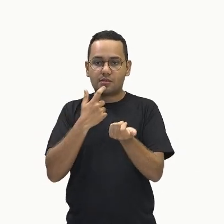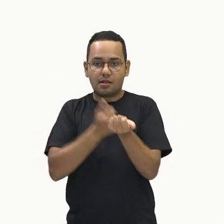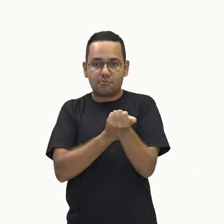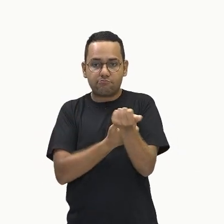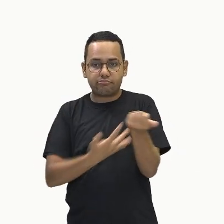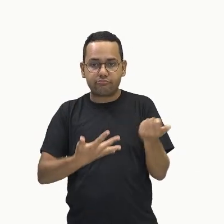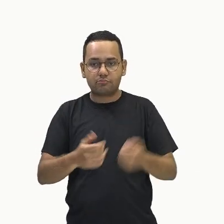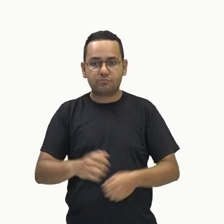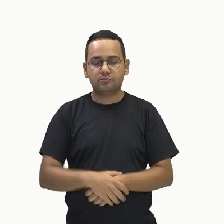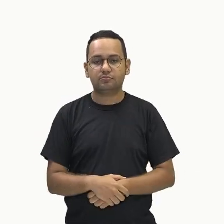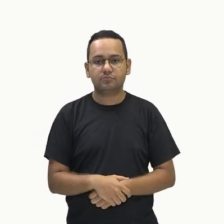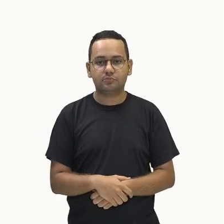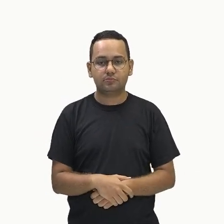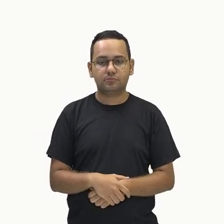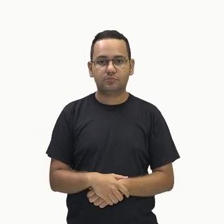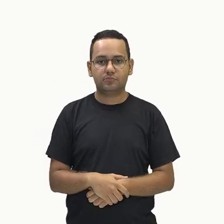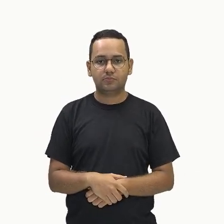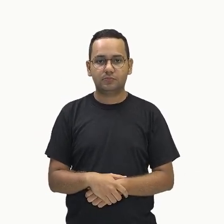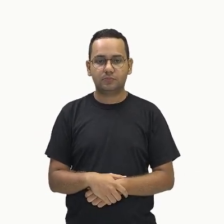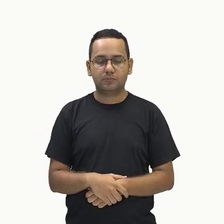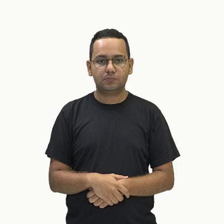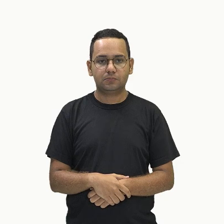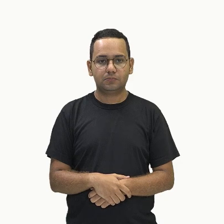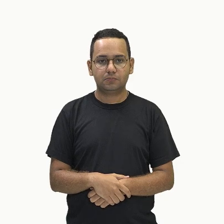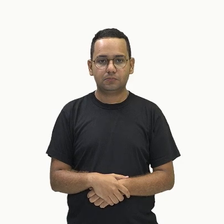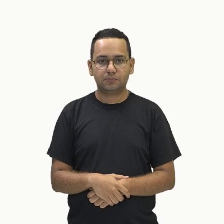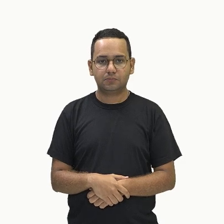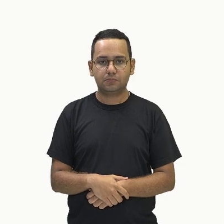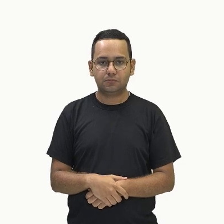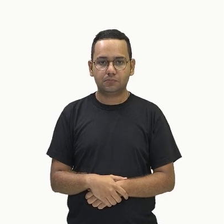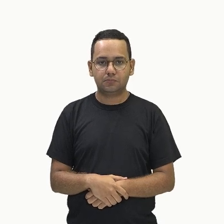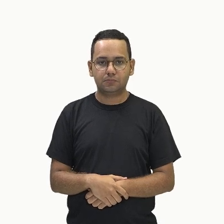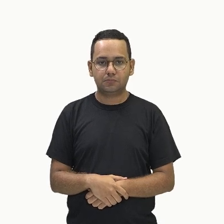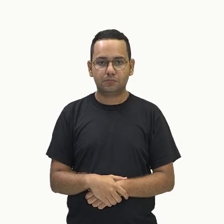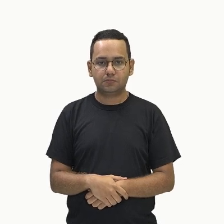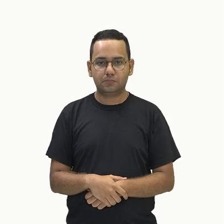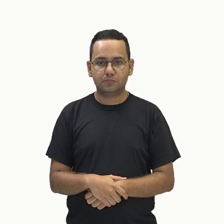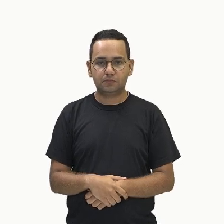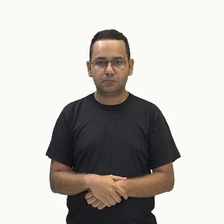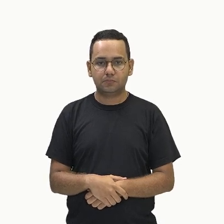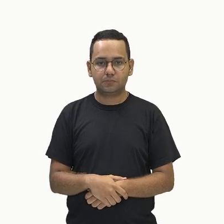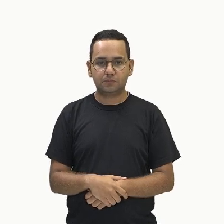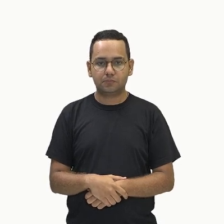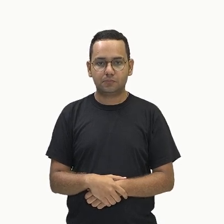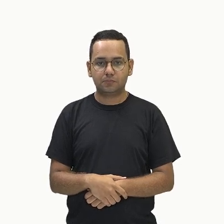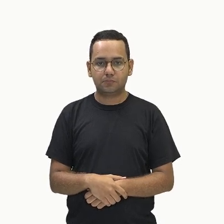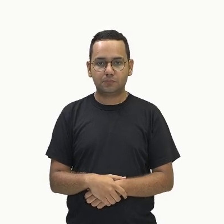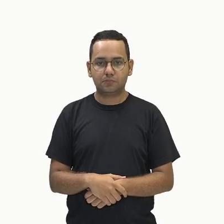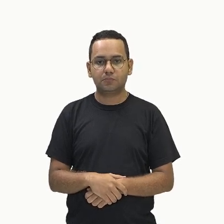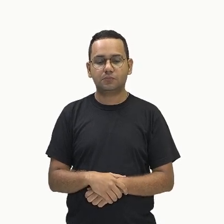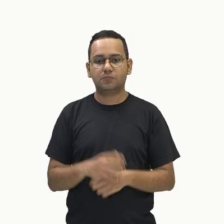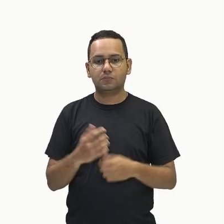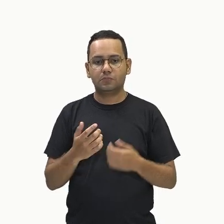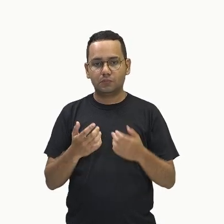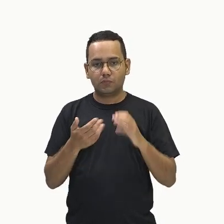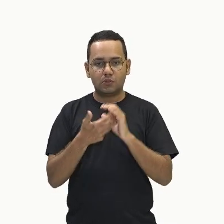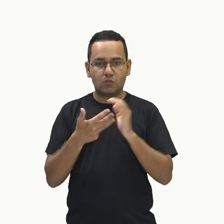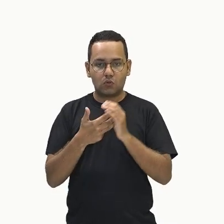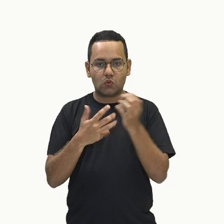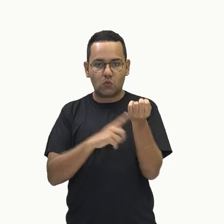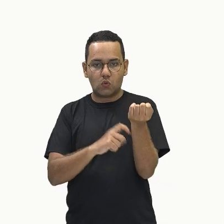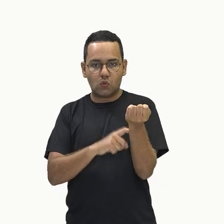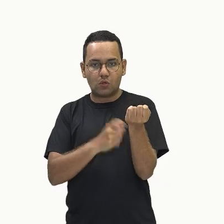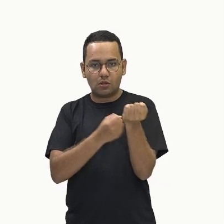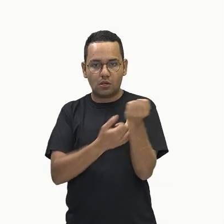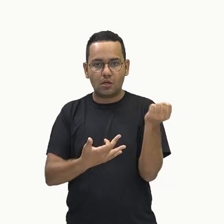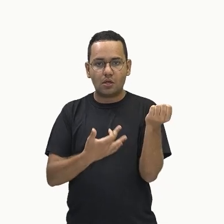seja, é o processo de formação das células sanguíneas que é chamado de